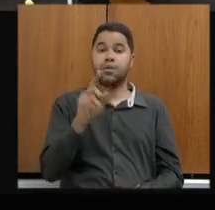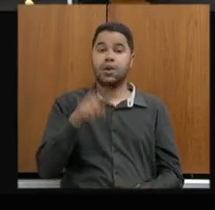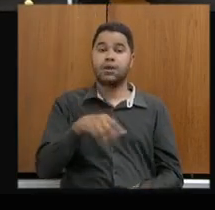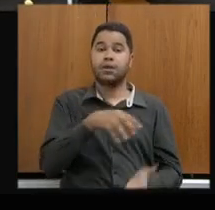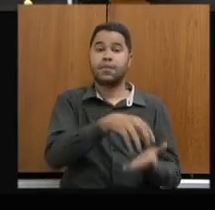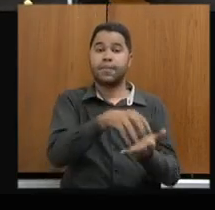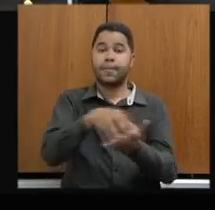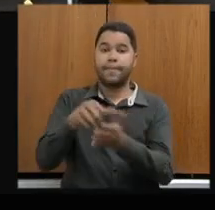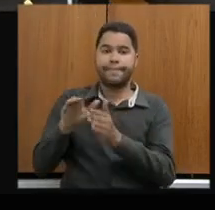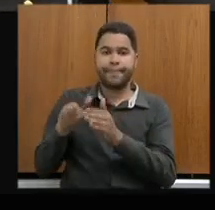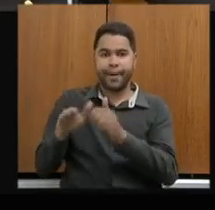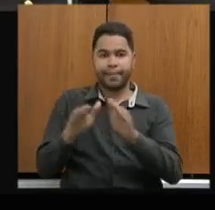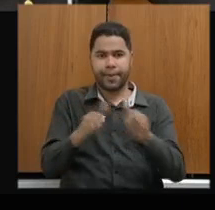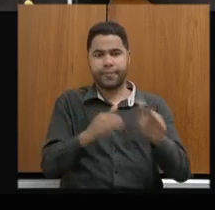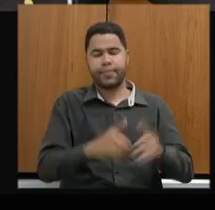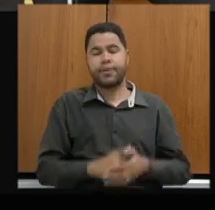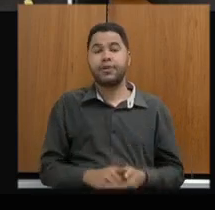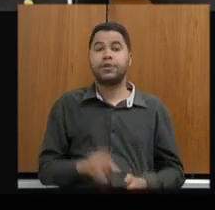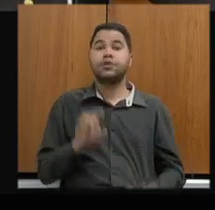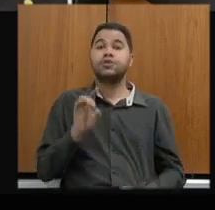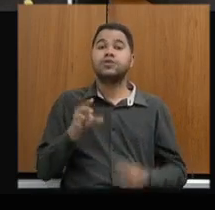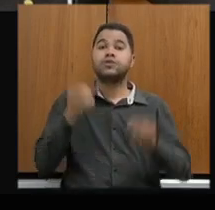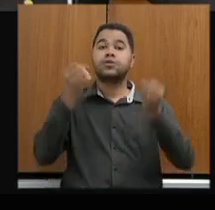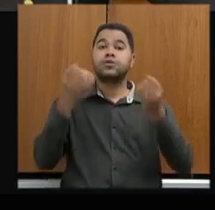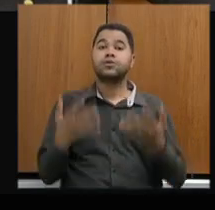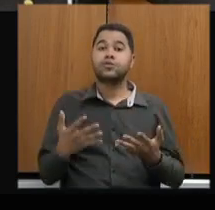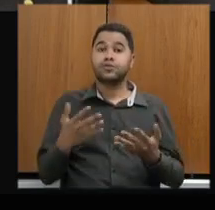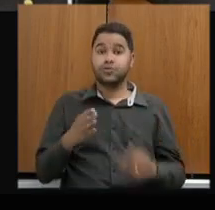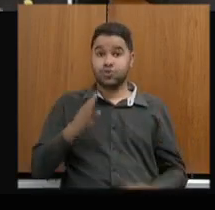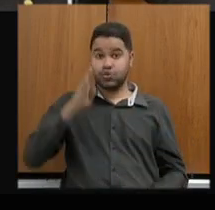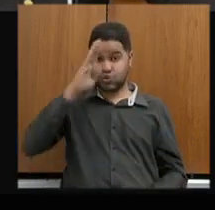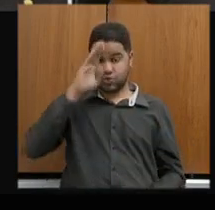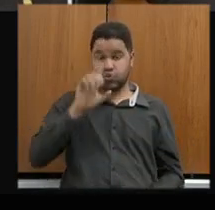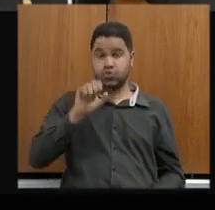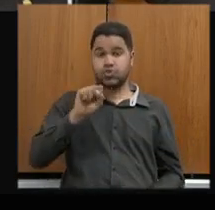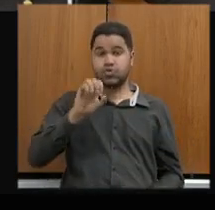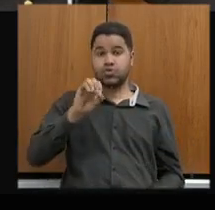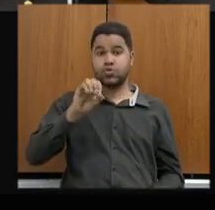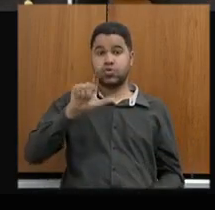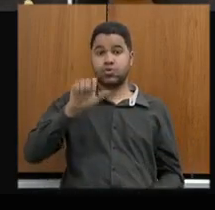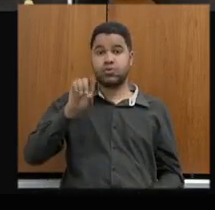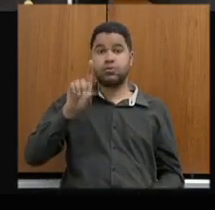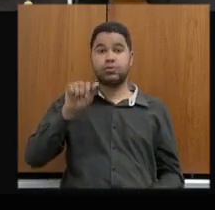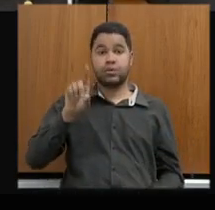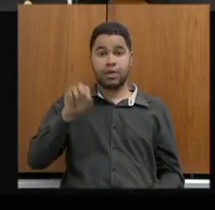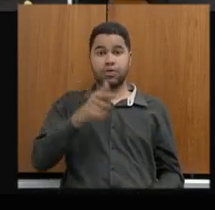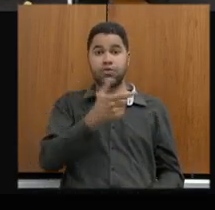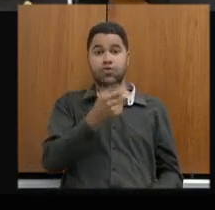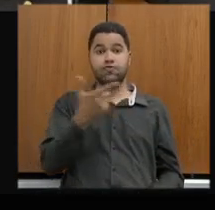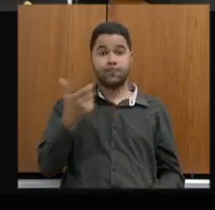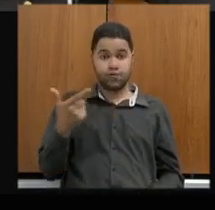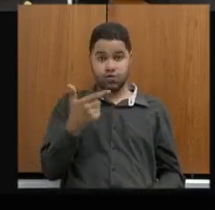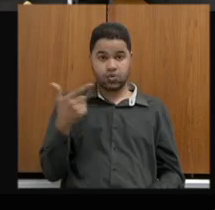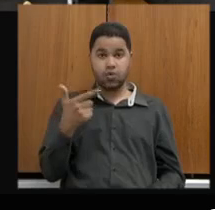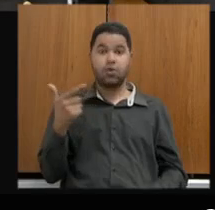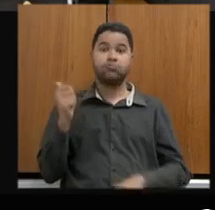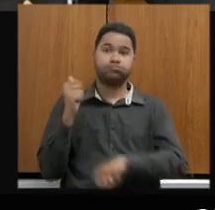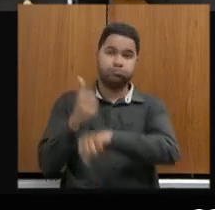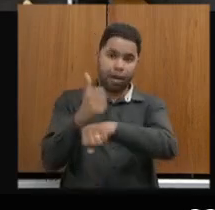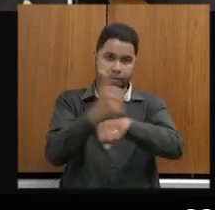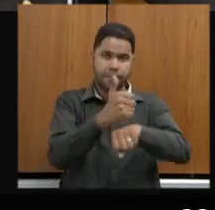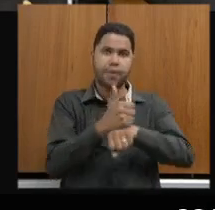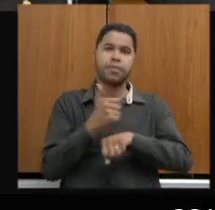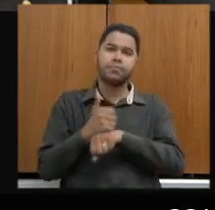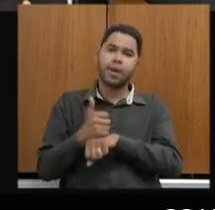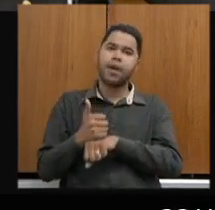Praças especialistas apenas falando de soldado a missão em 2022 também está acontecendo em um